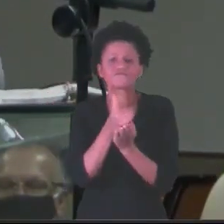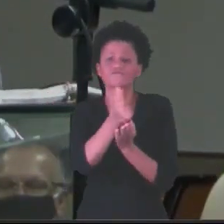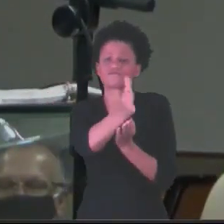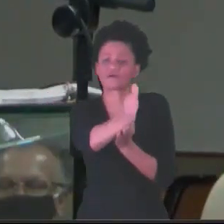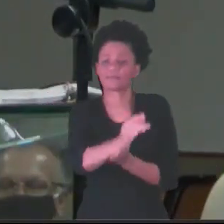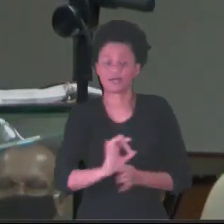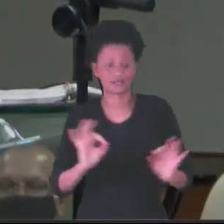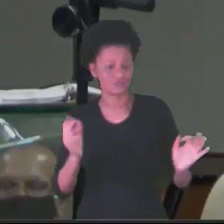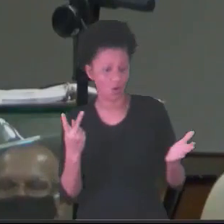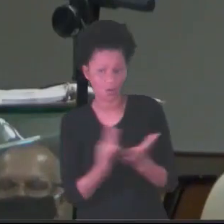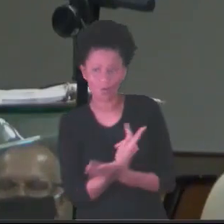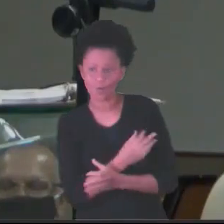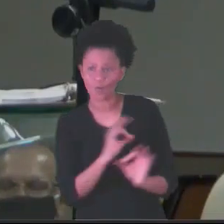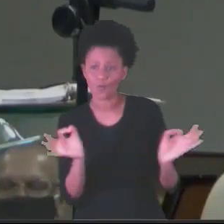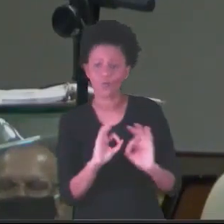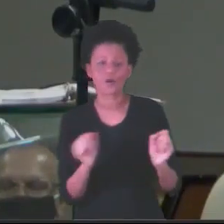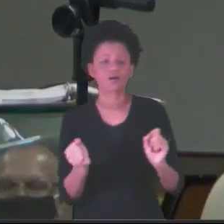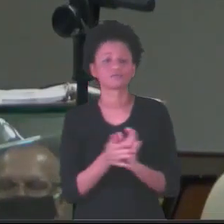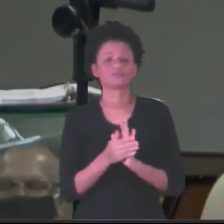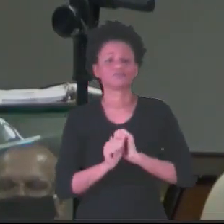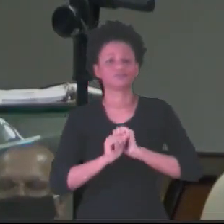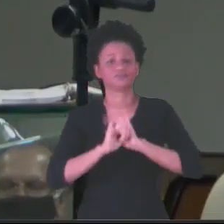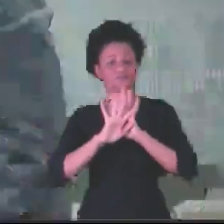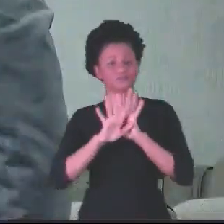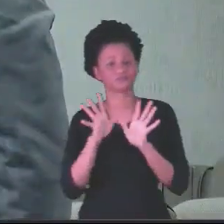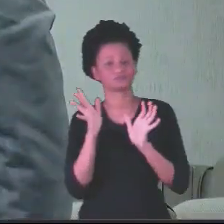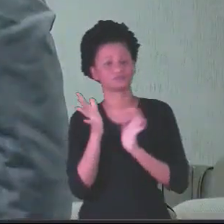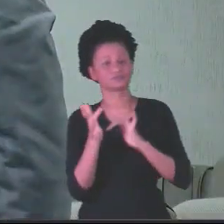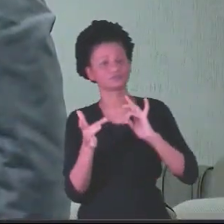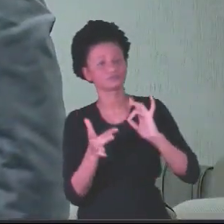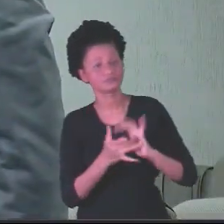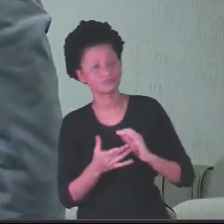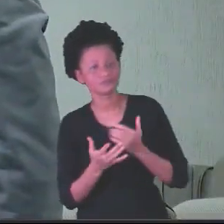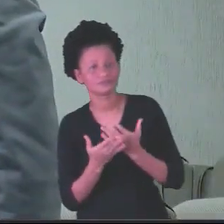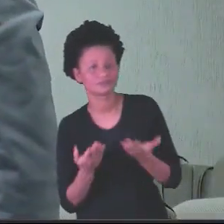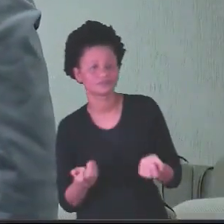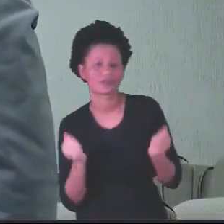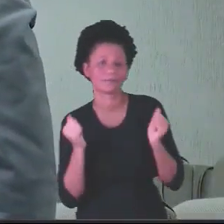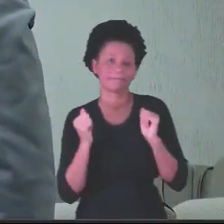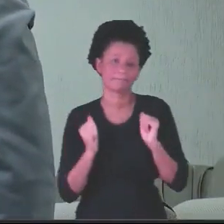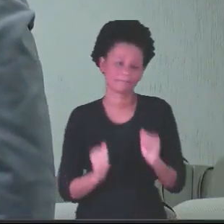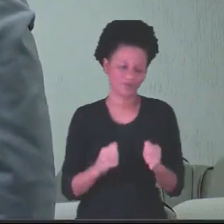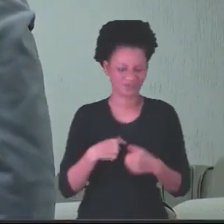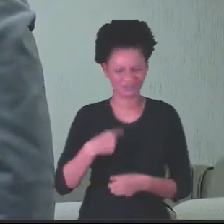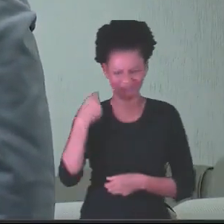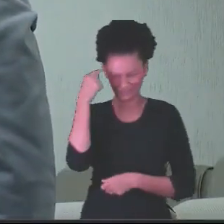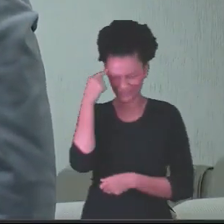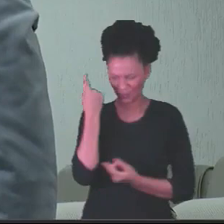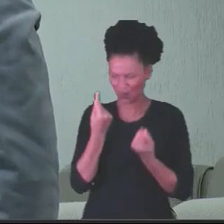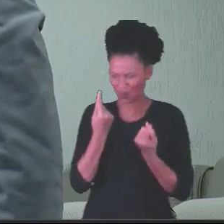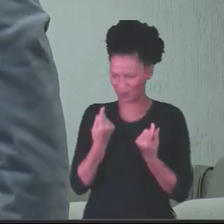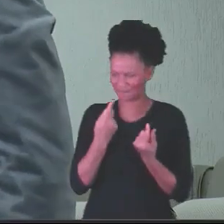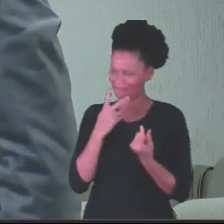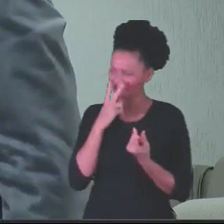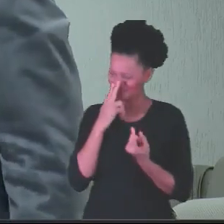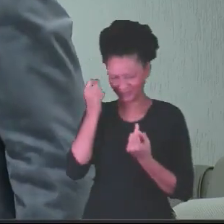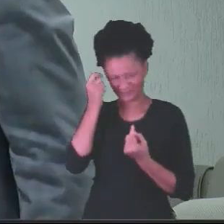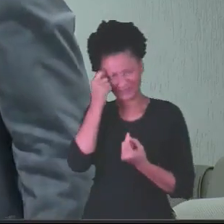possa acontecer com você glória jesus e aí você pode ser antagônico nesta noite